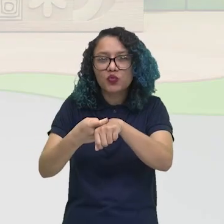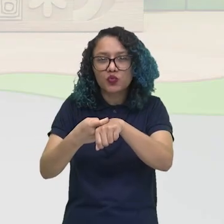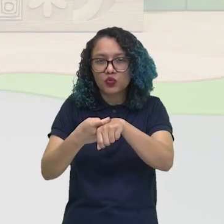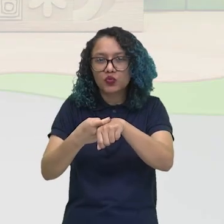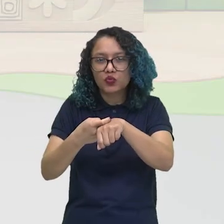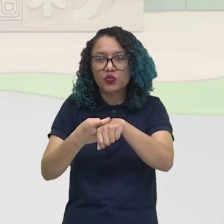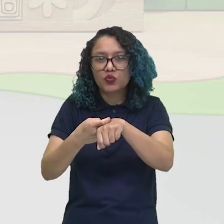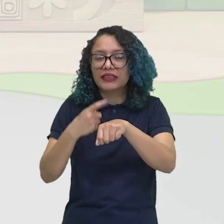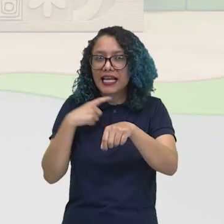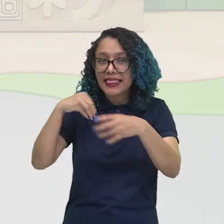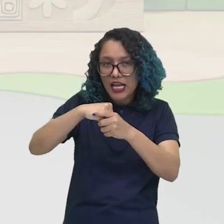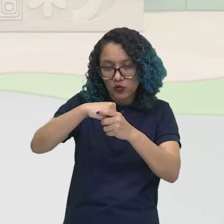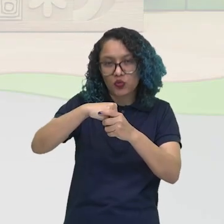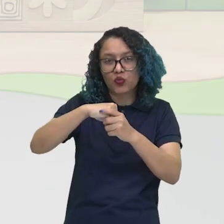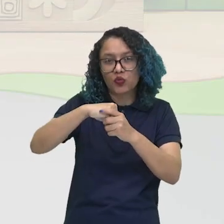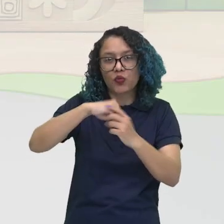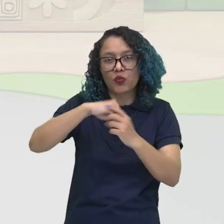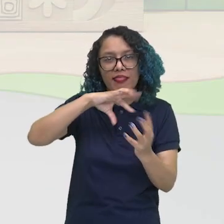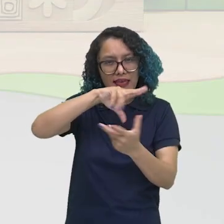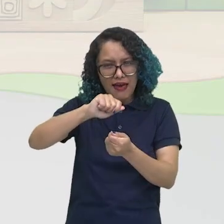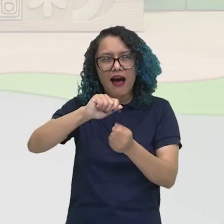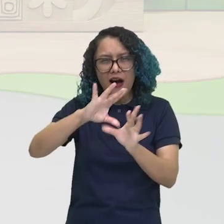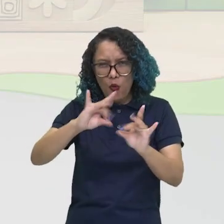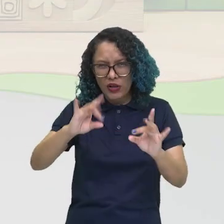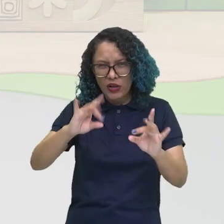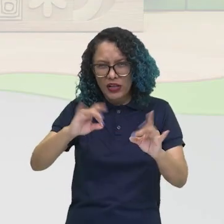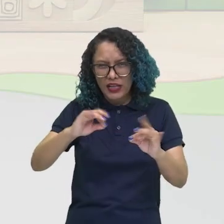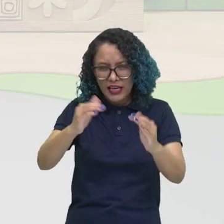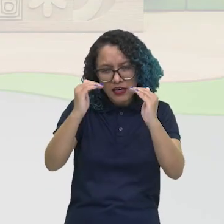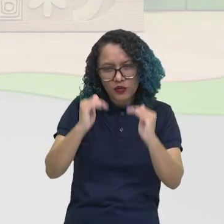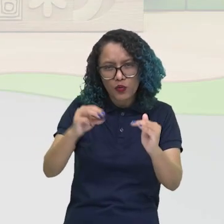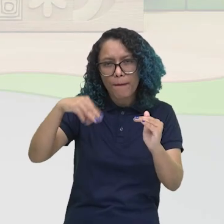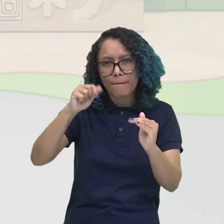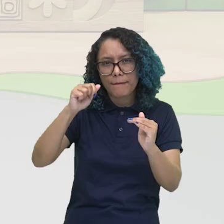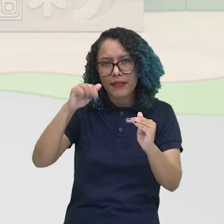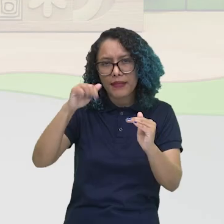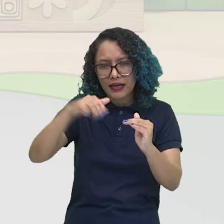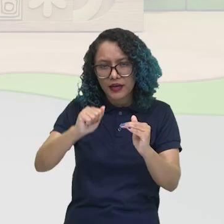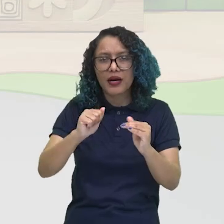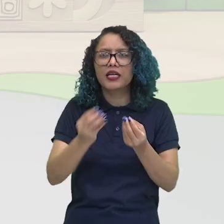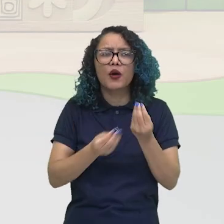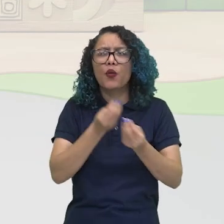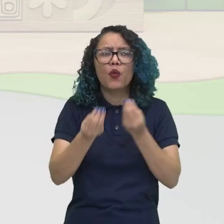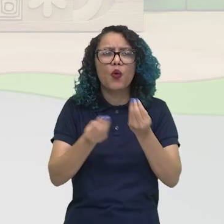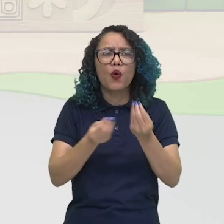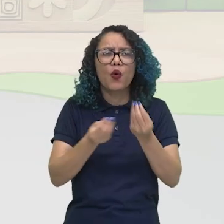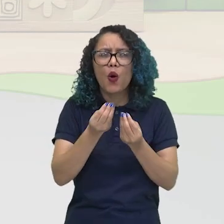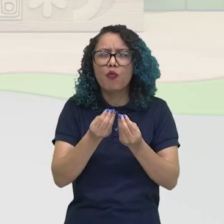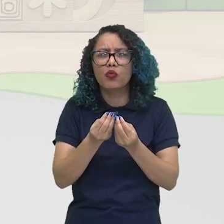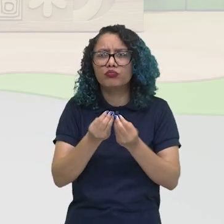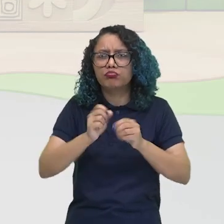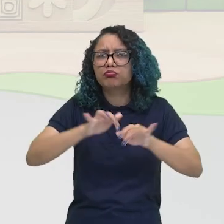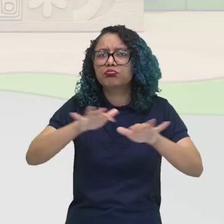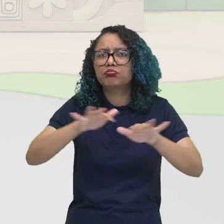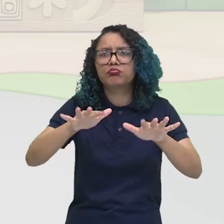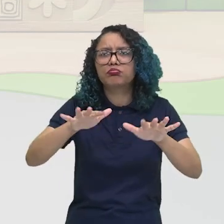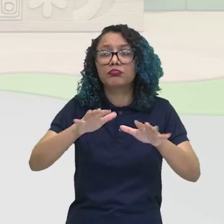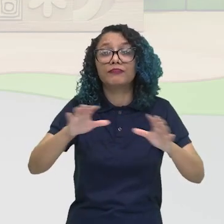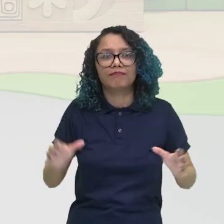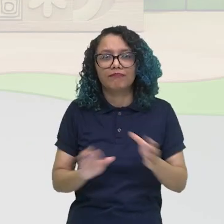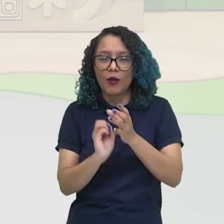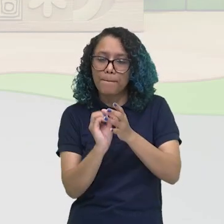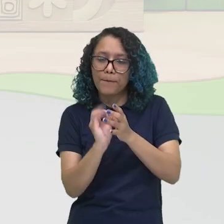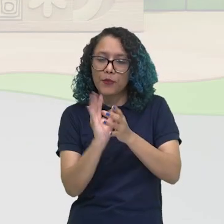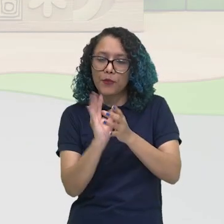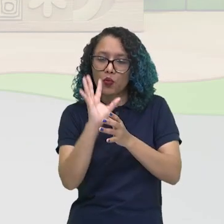no interior da Terra e é expelido pelas erupções vulcânicas,